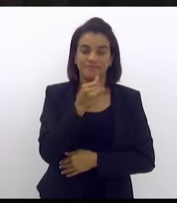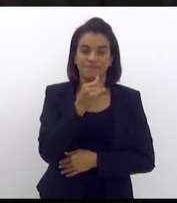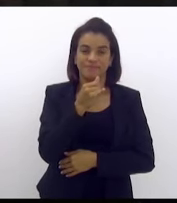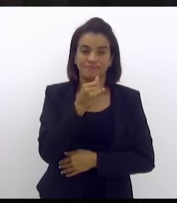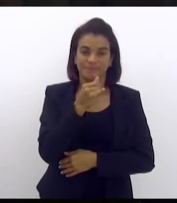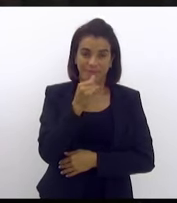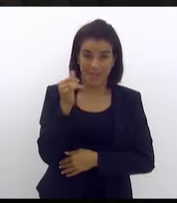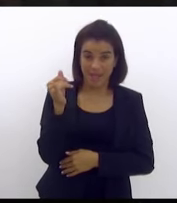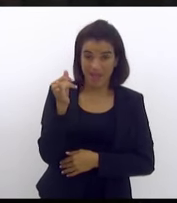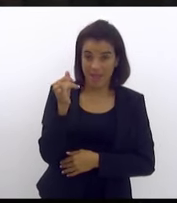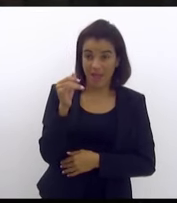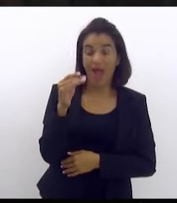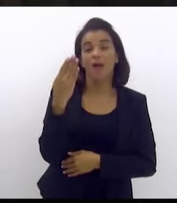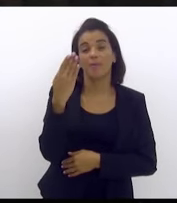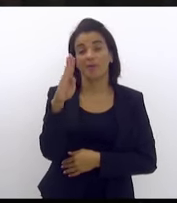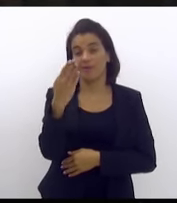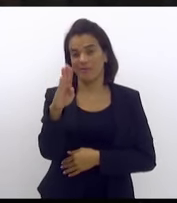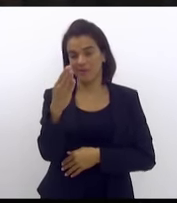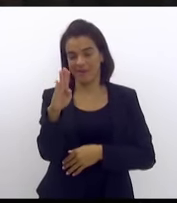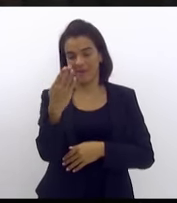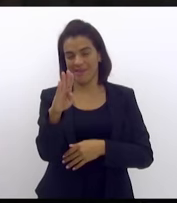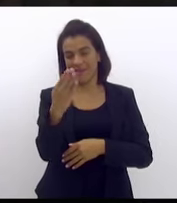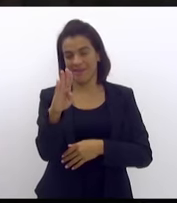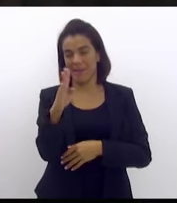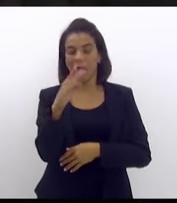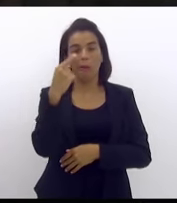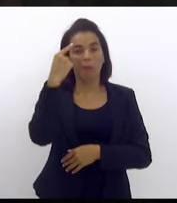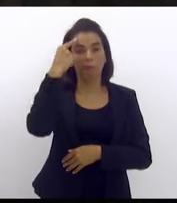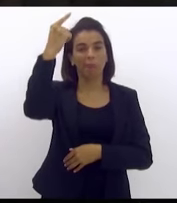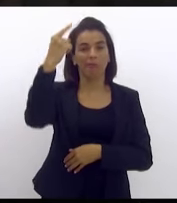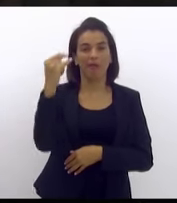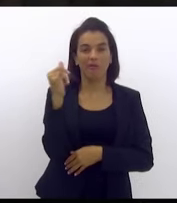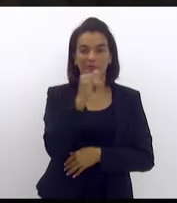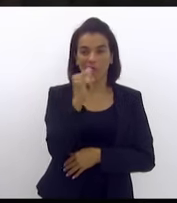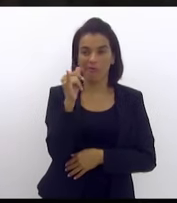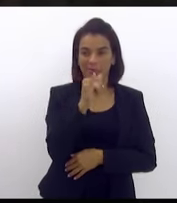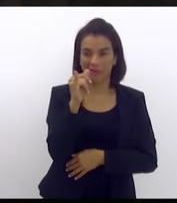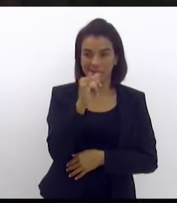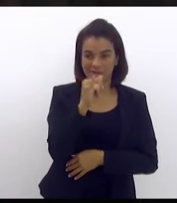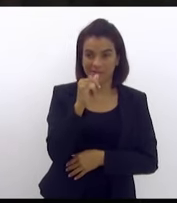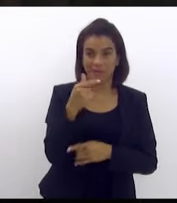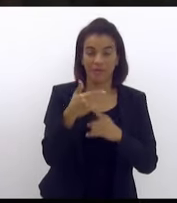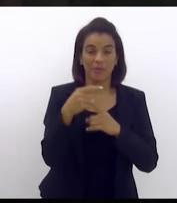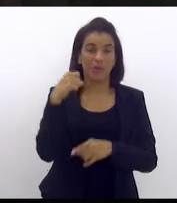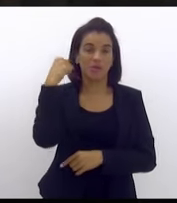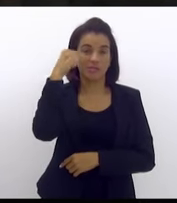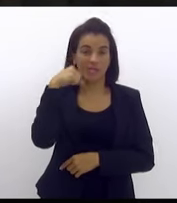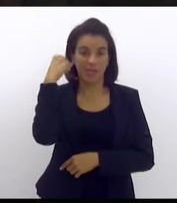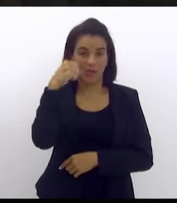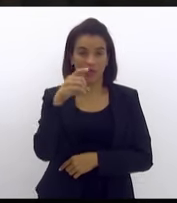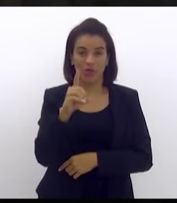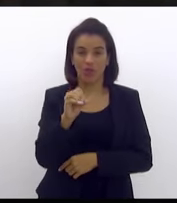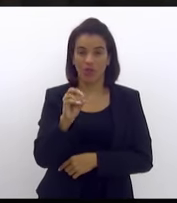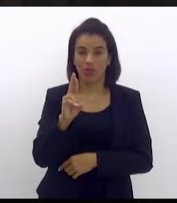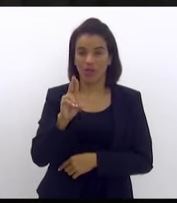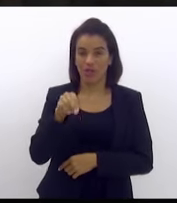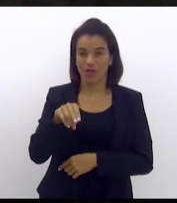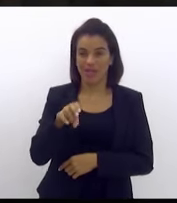É botafoguense? Eu imaginei que era tricolor, porque o senador Dornelles parece que o era,